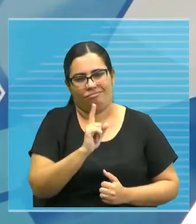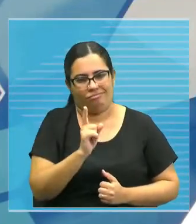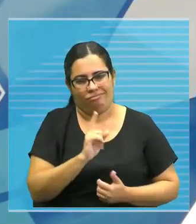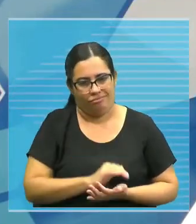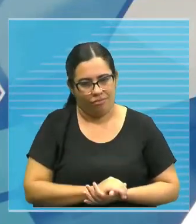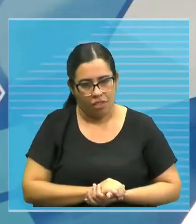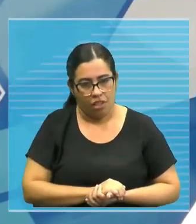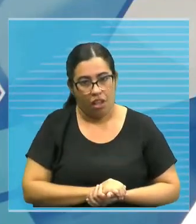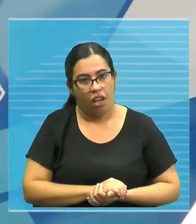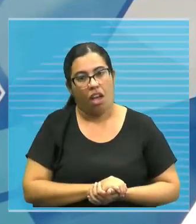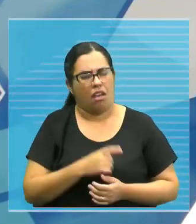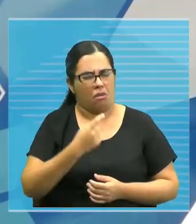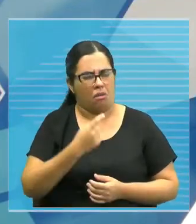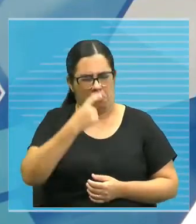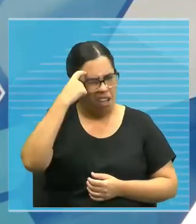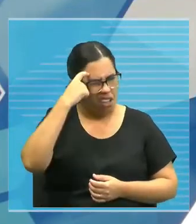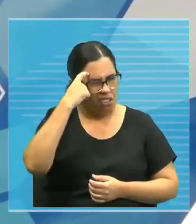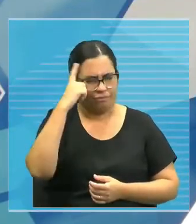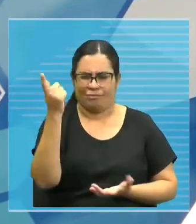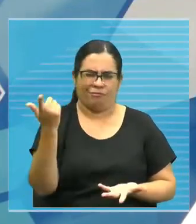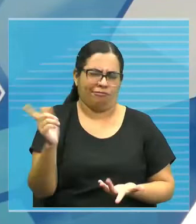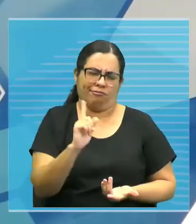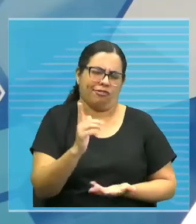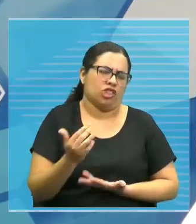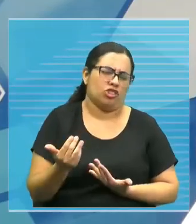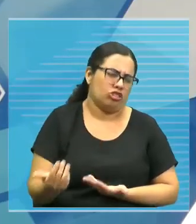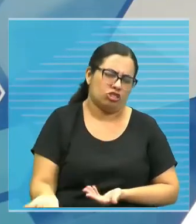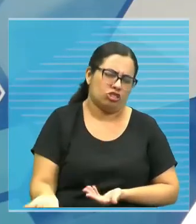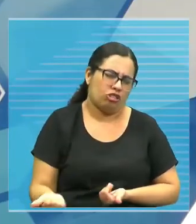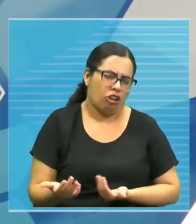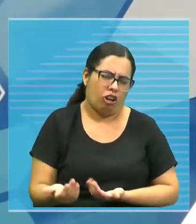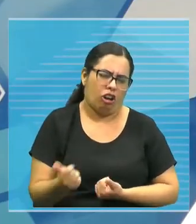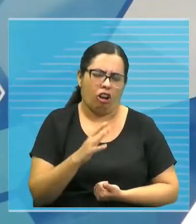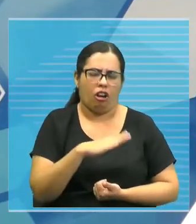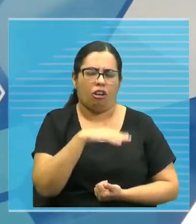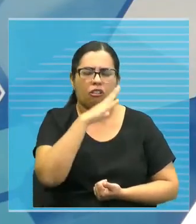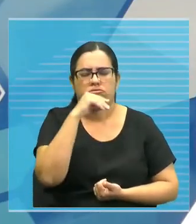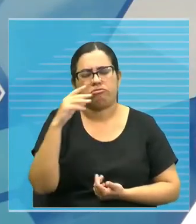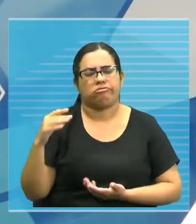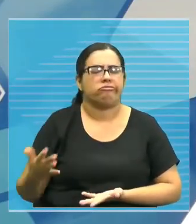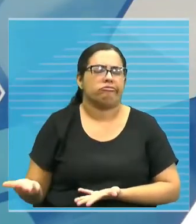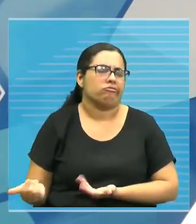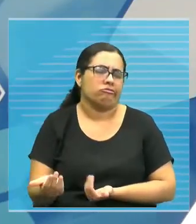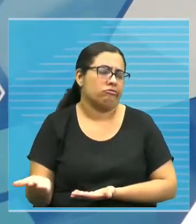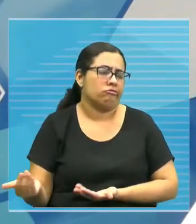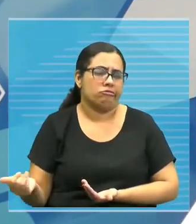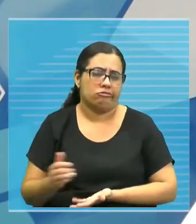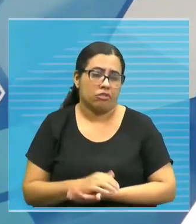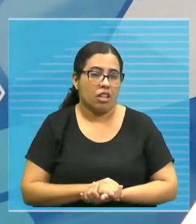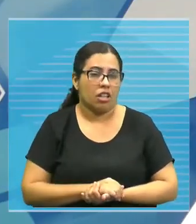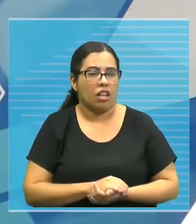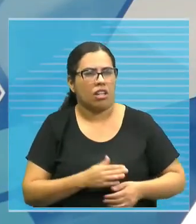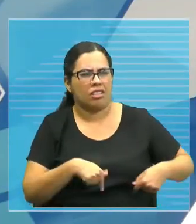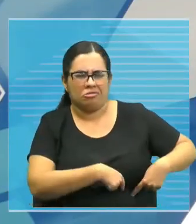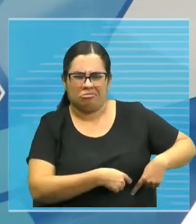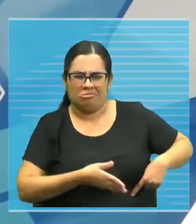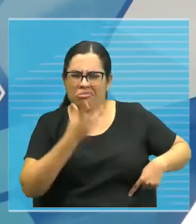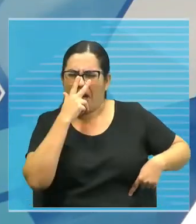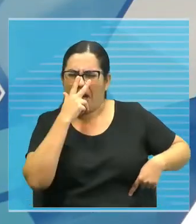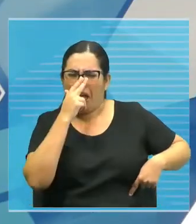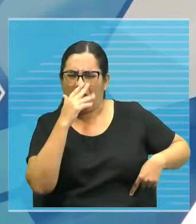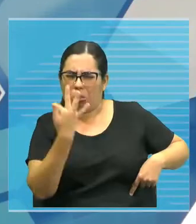Vige, rapaz. Não, ele não pensa isso. Menino, adolescente, para ele aquilo ali é a chamada dor